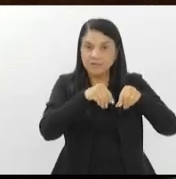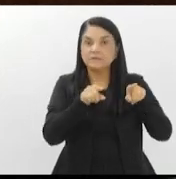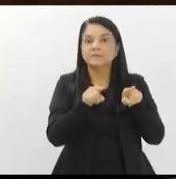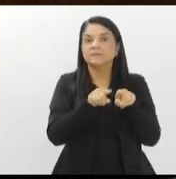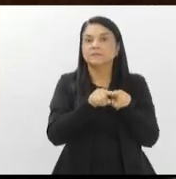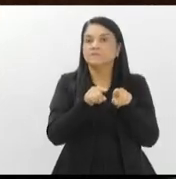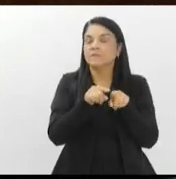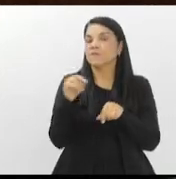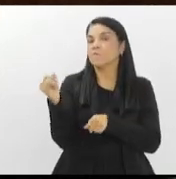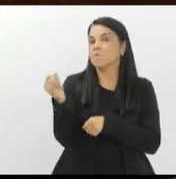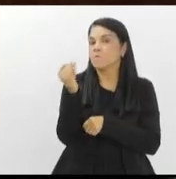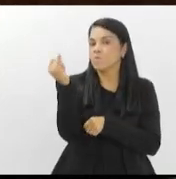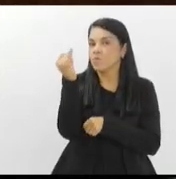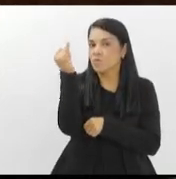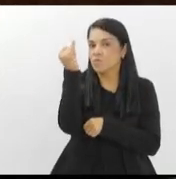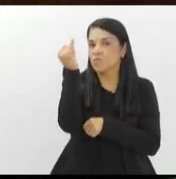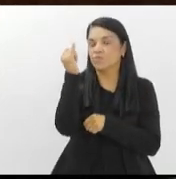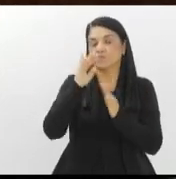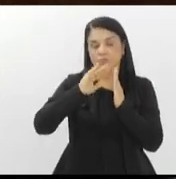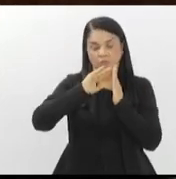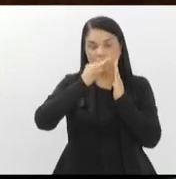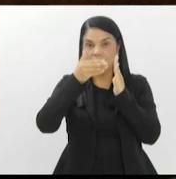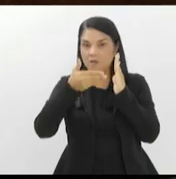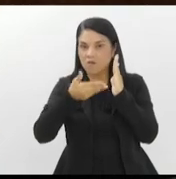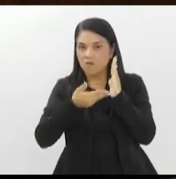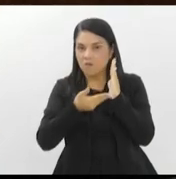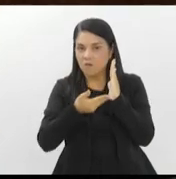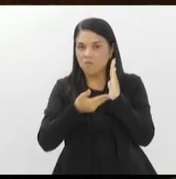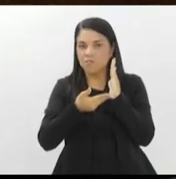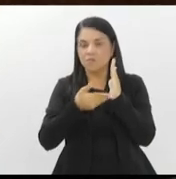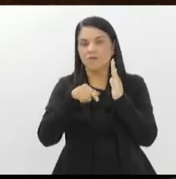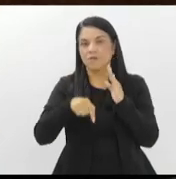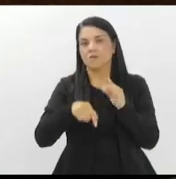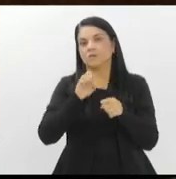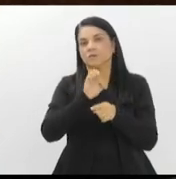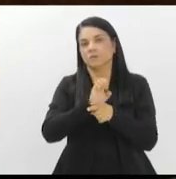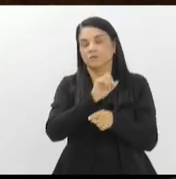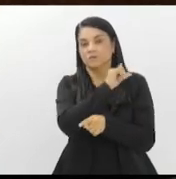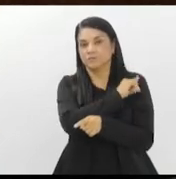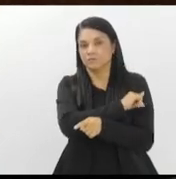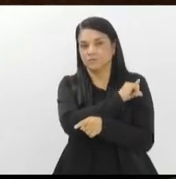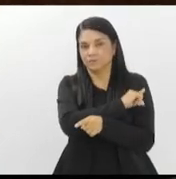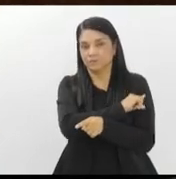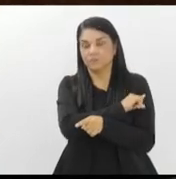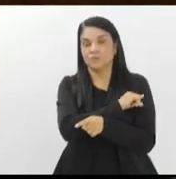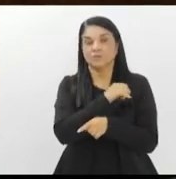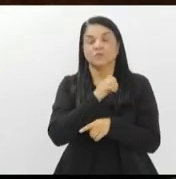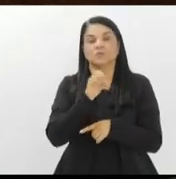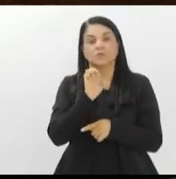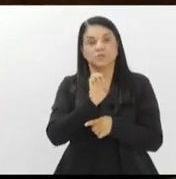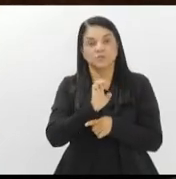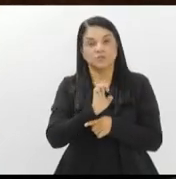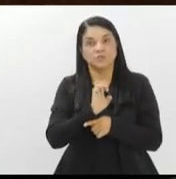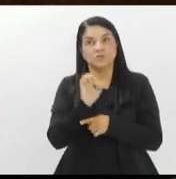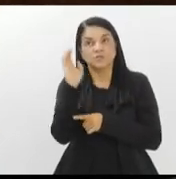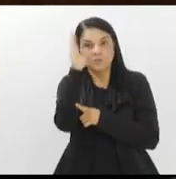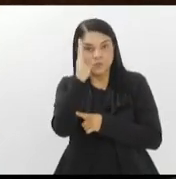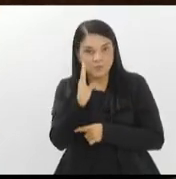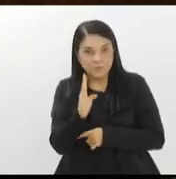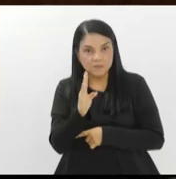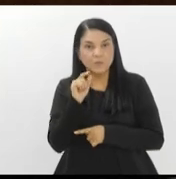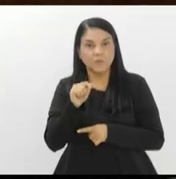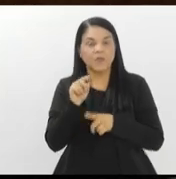também a importância que os quilombos trazem aqui no estado do Rio de Janeiro e em todo o país, que é o tema